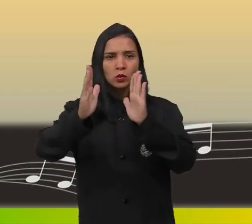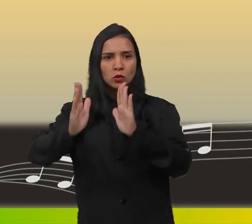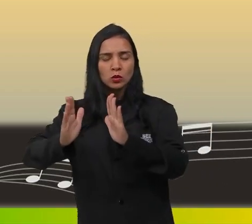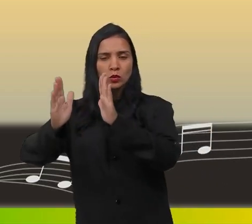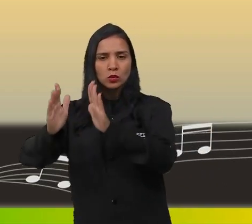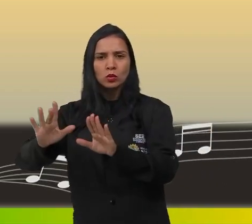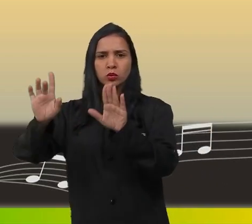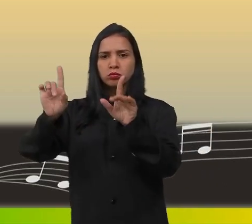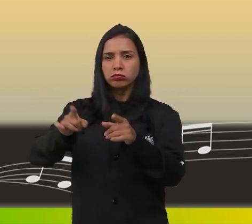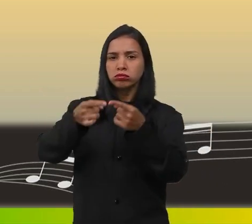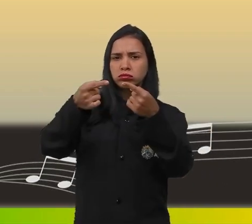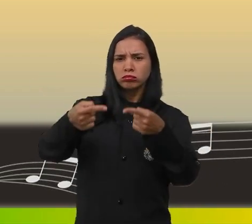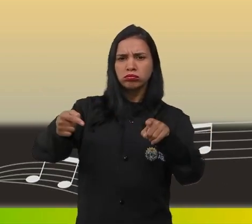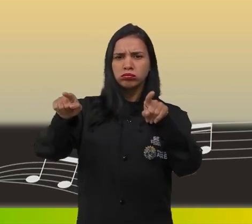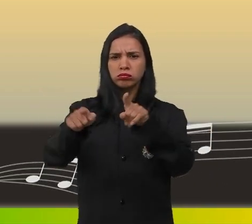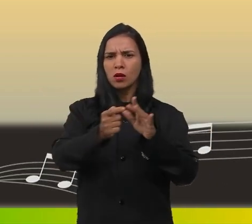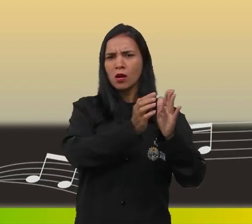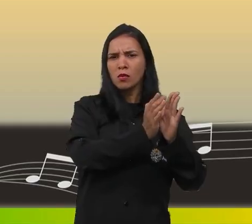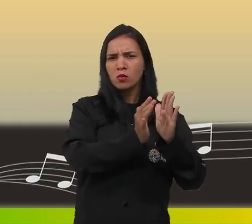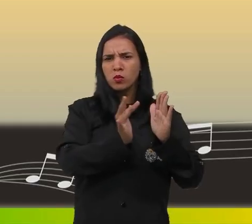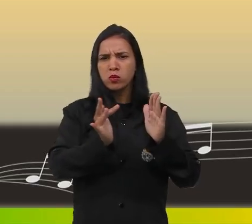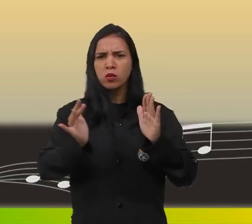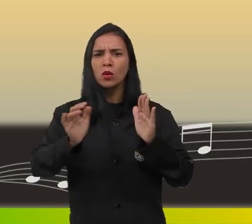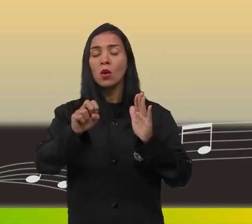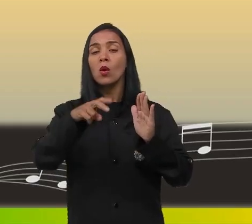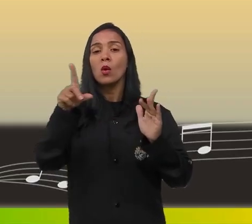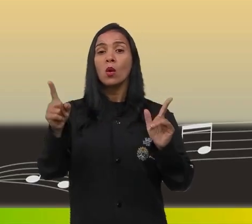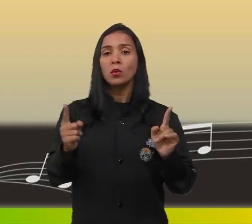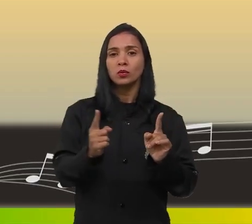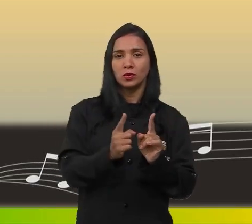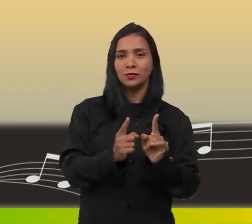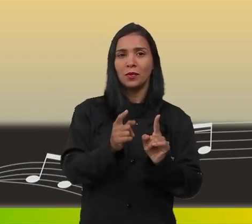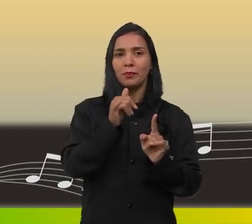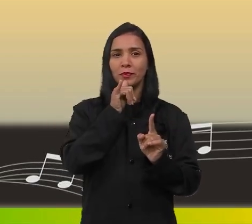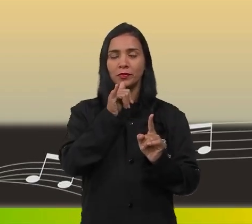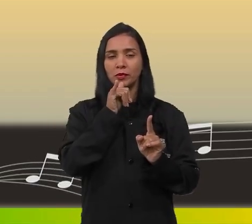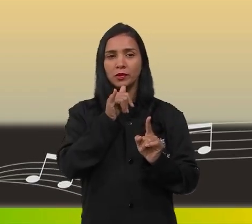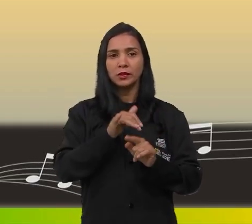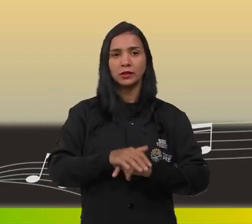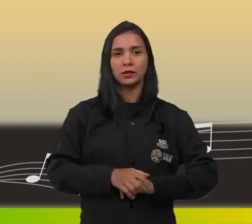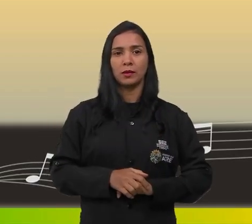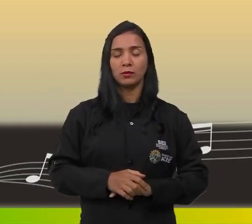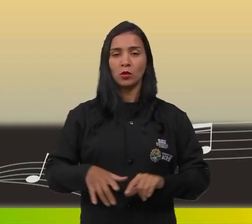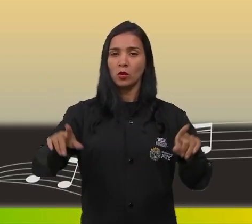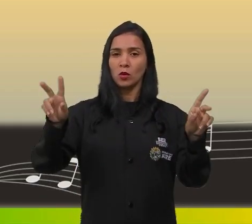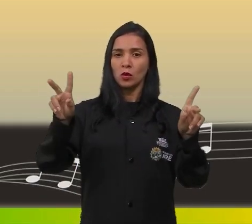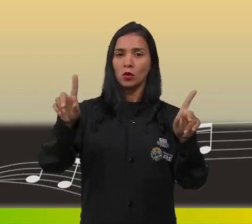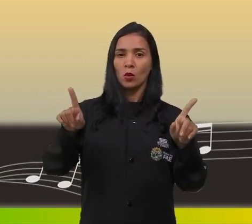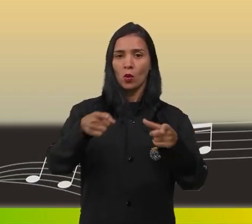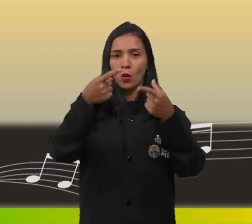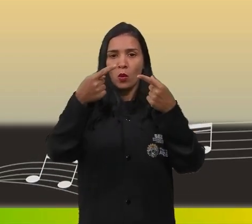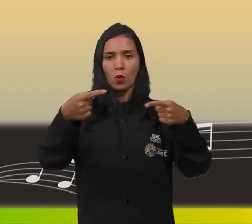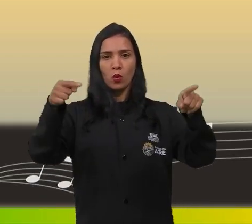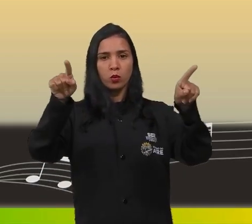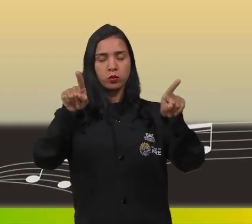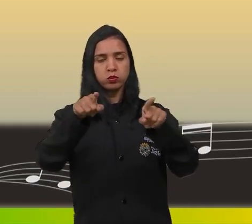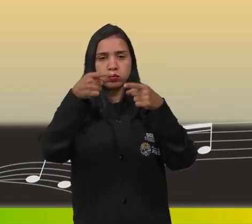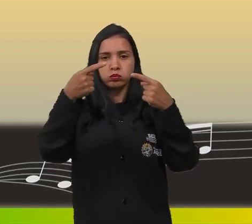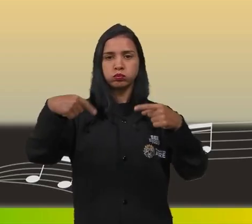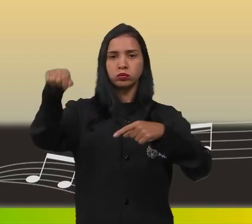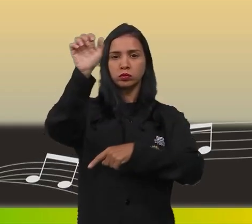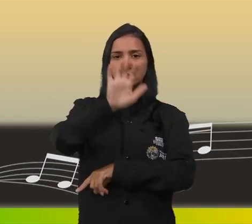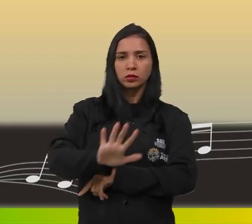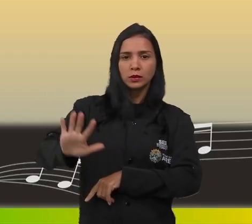tona. Você já percebeu que na parte, por exemplo, aqui do hino, margens plácidas, o plá